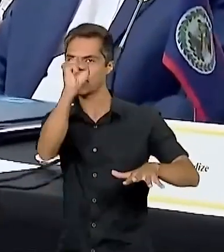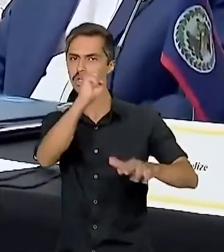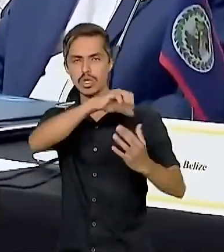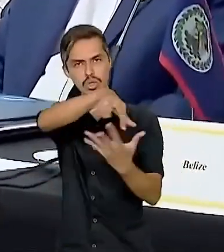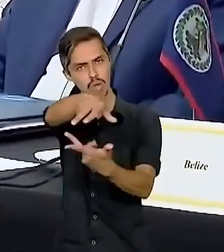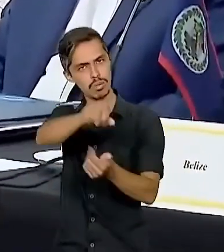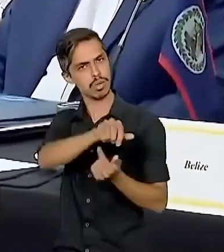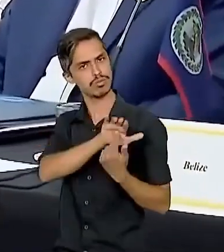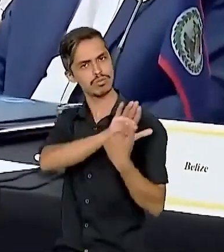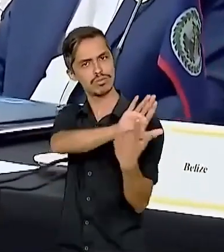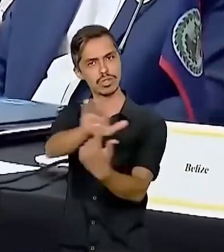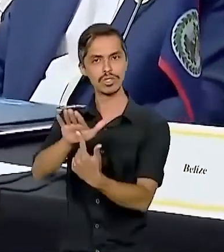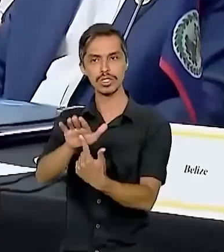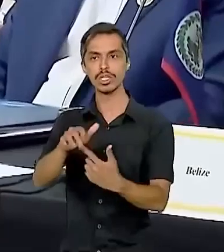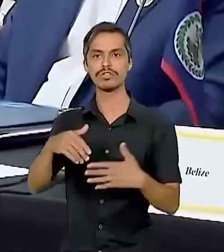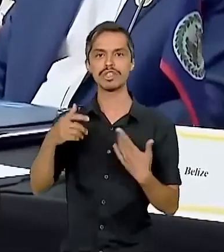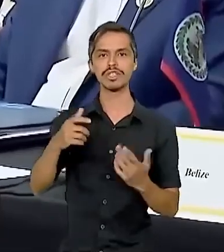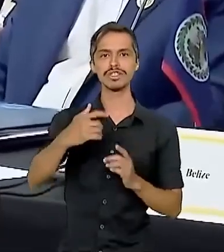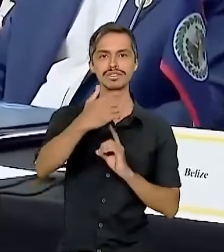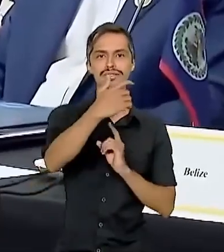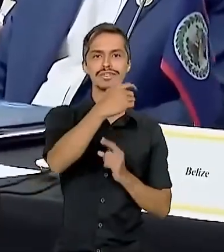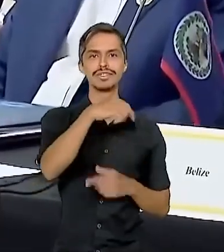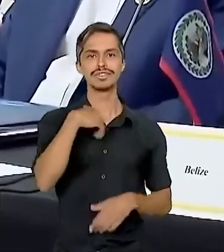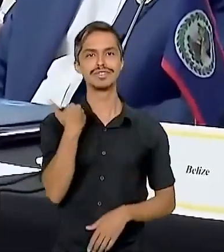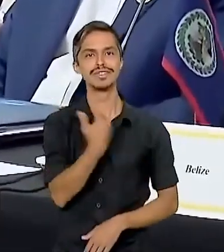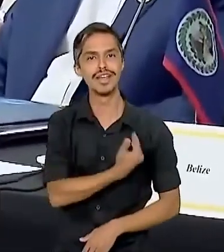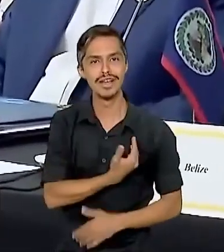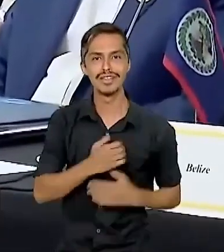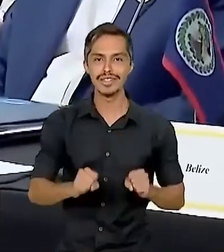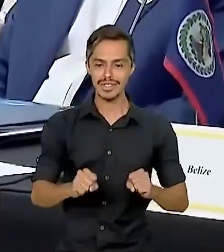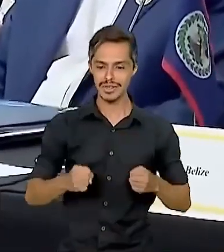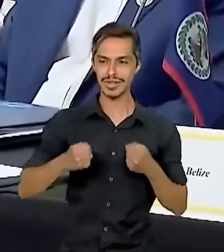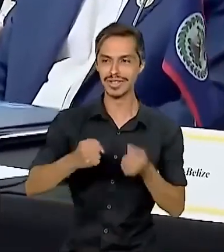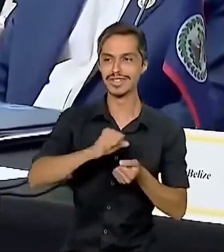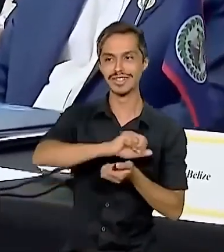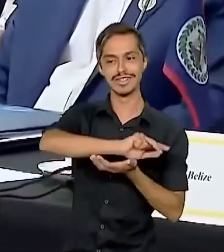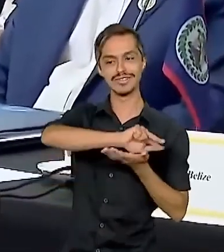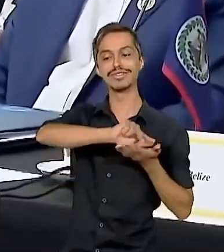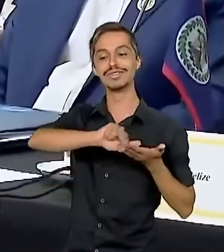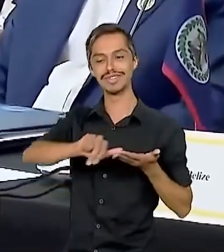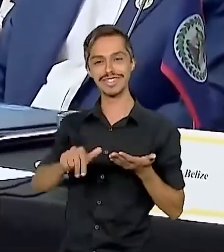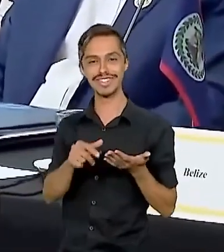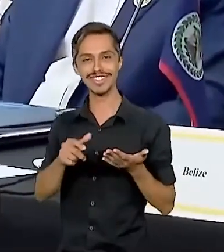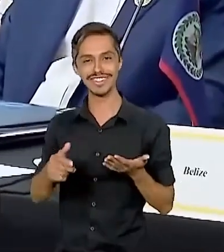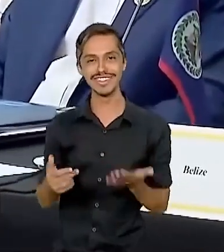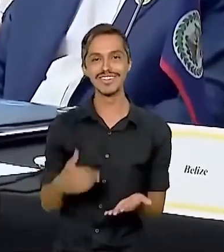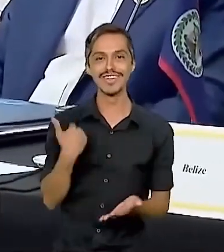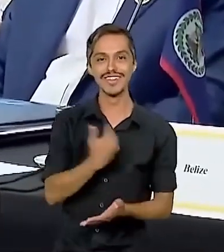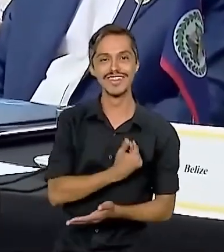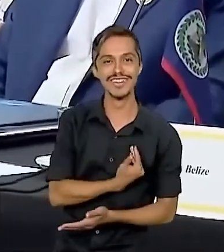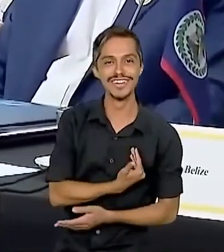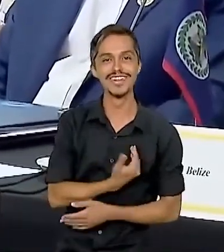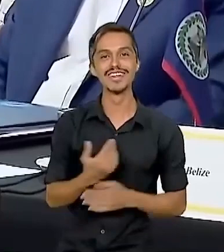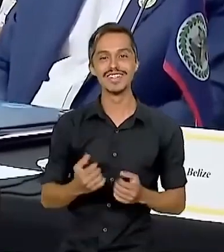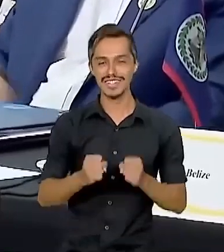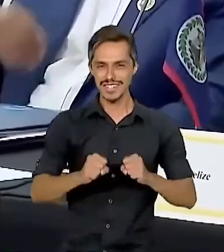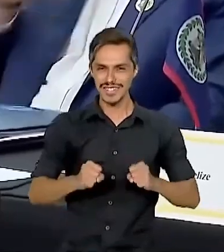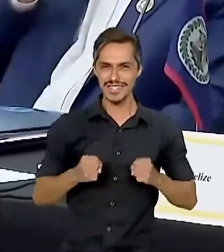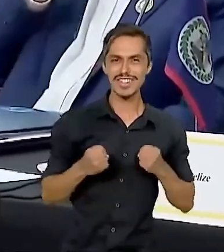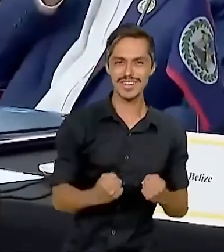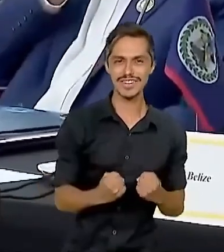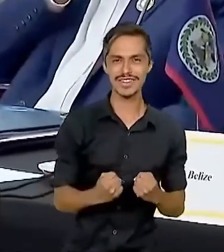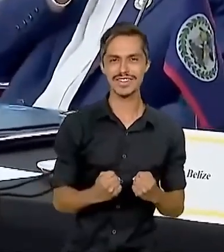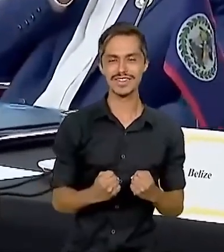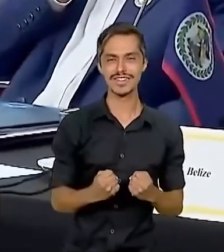e de esforço constante da multipolaridade, a questão que volta a se colocar